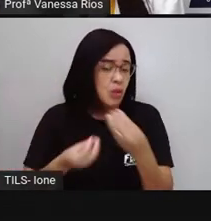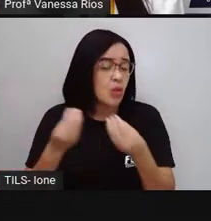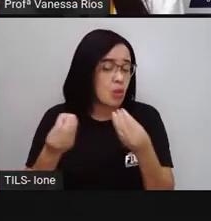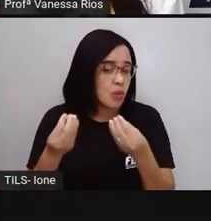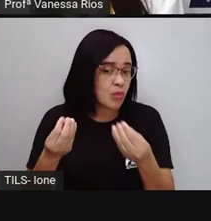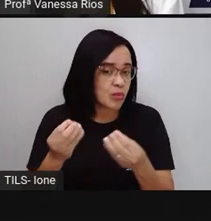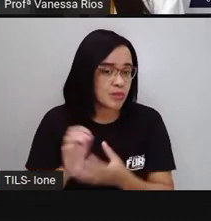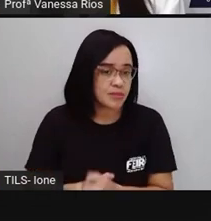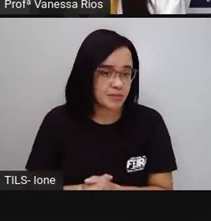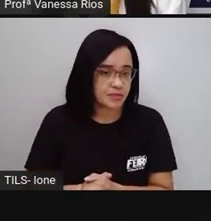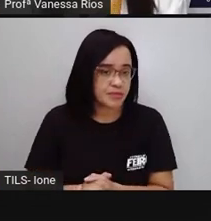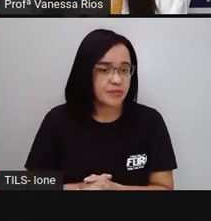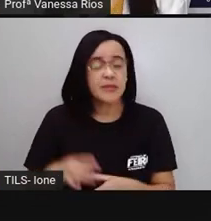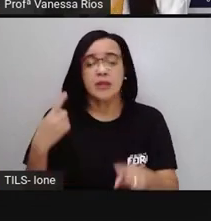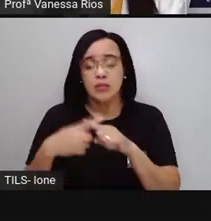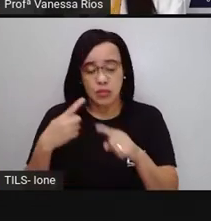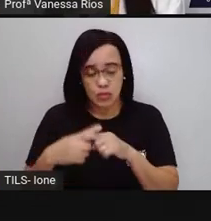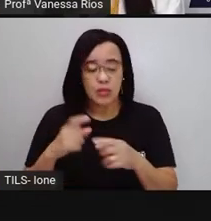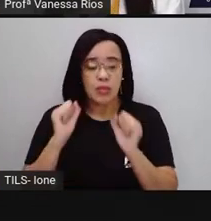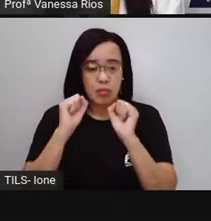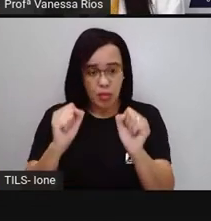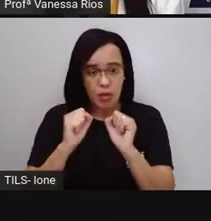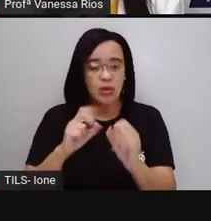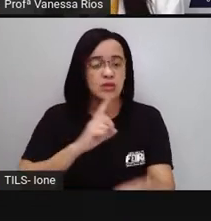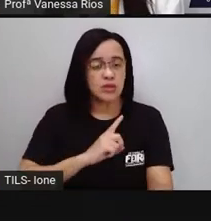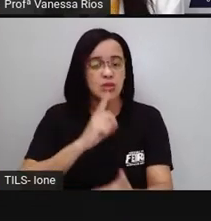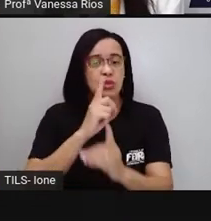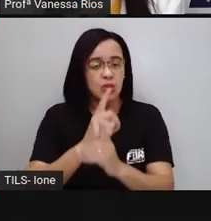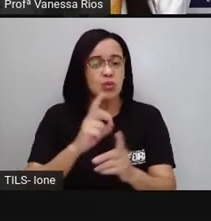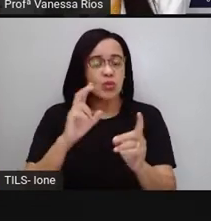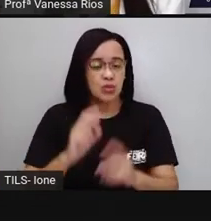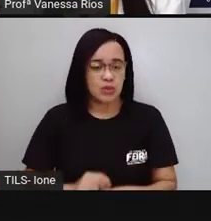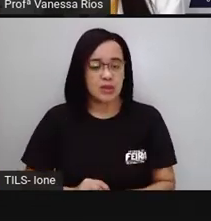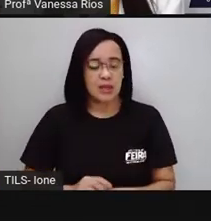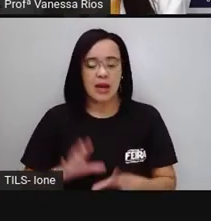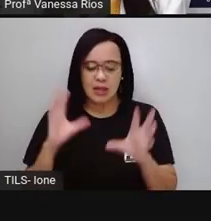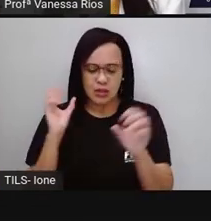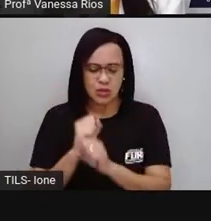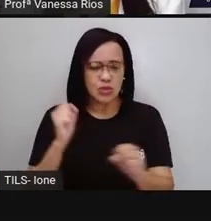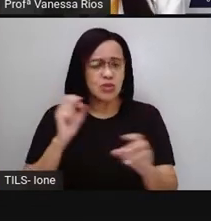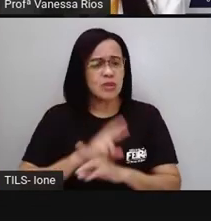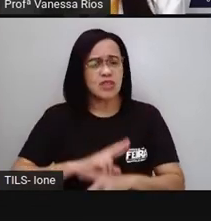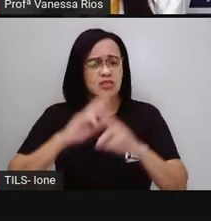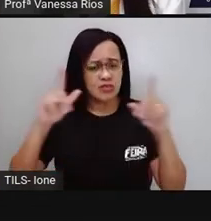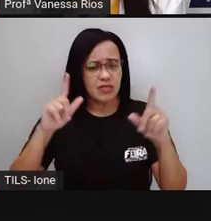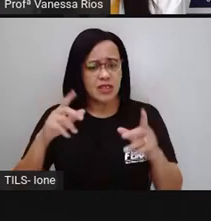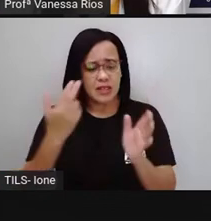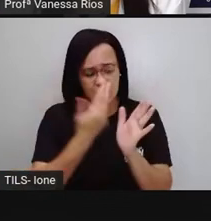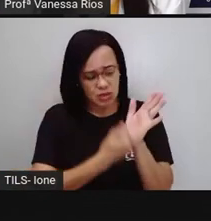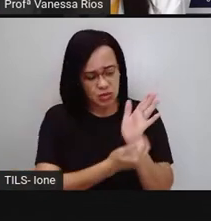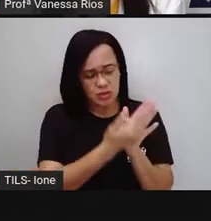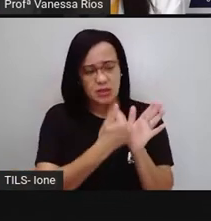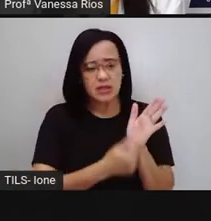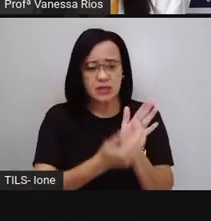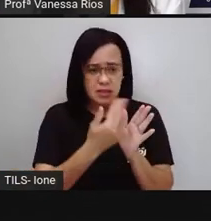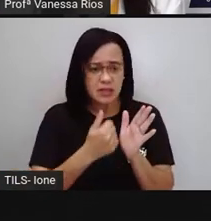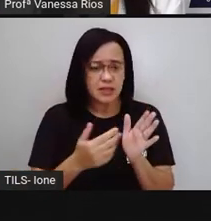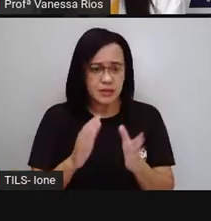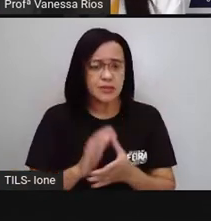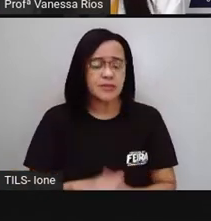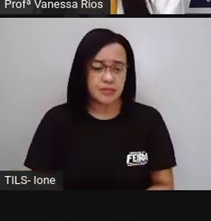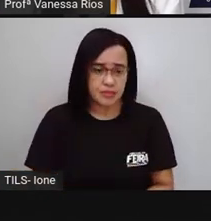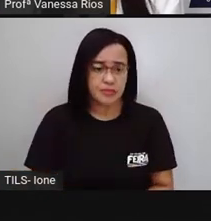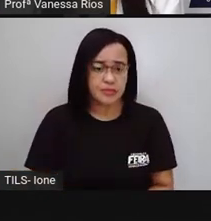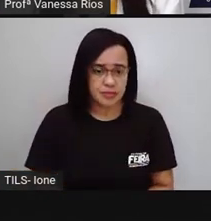de faces, ou de arestas, ou o número de vértices de uma figura, apenas utilizando aqui